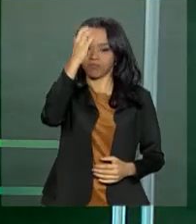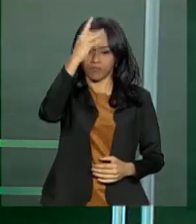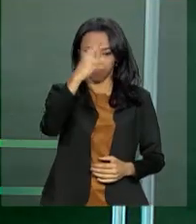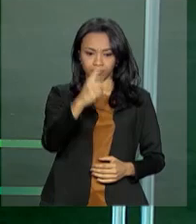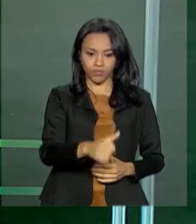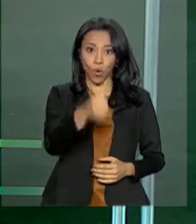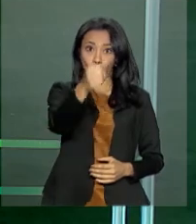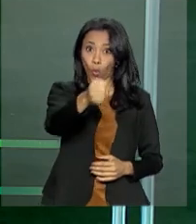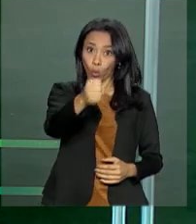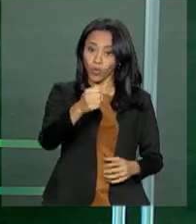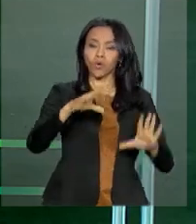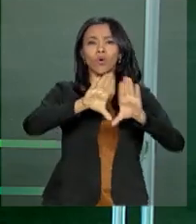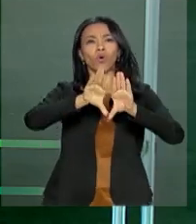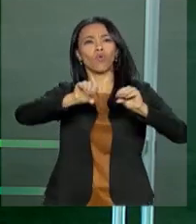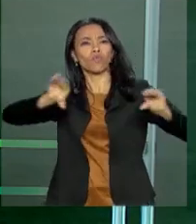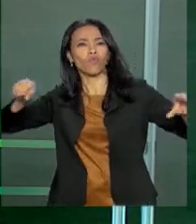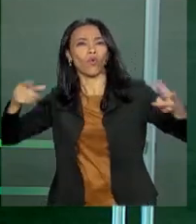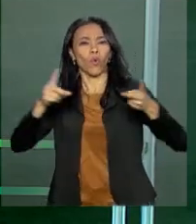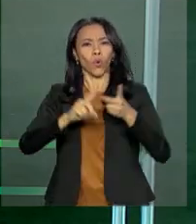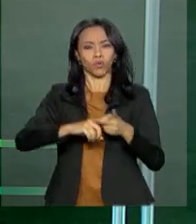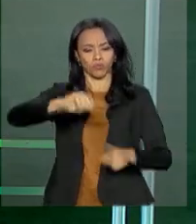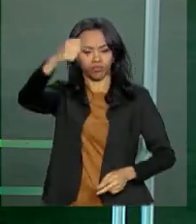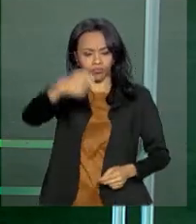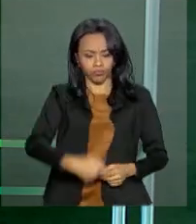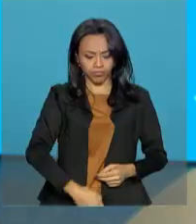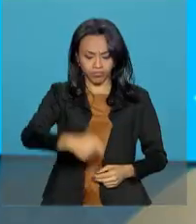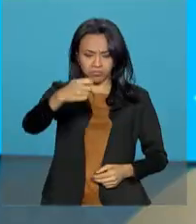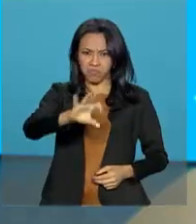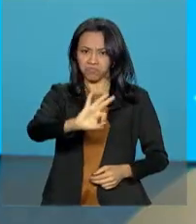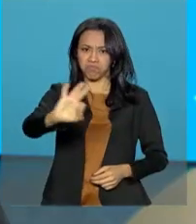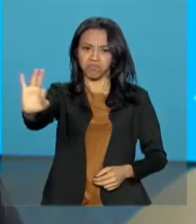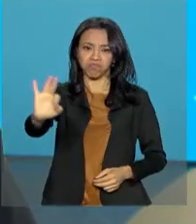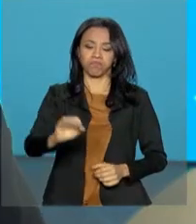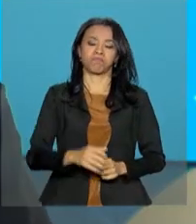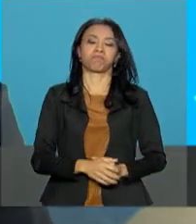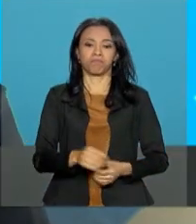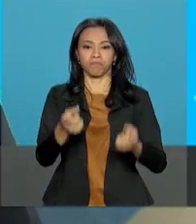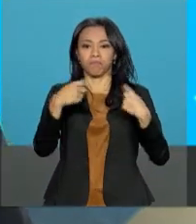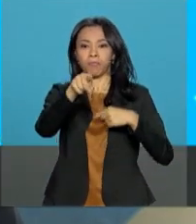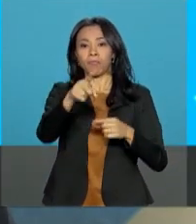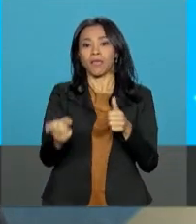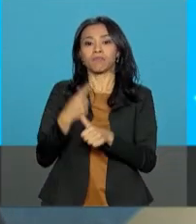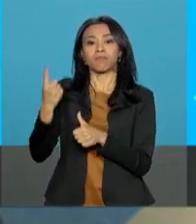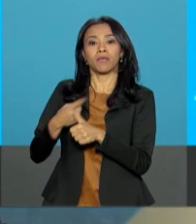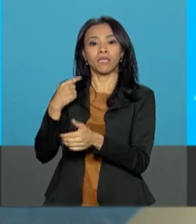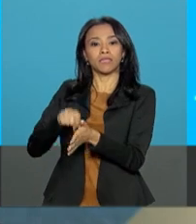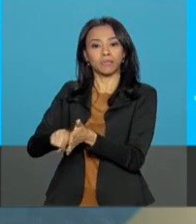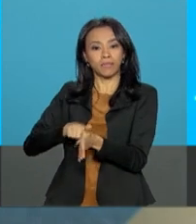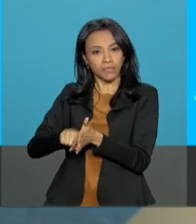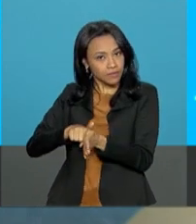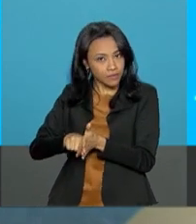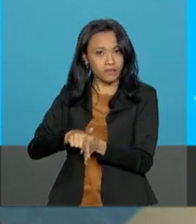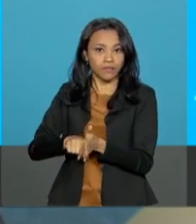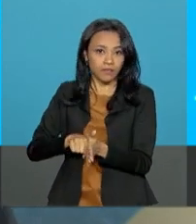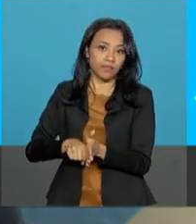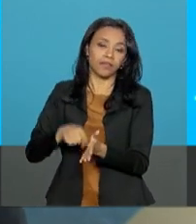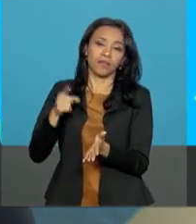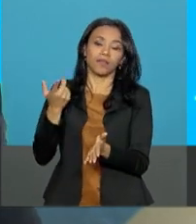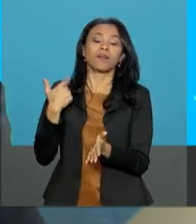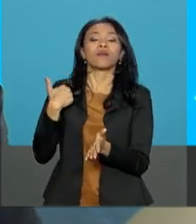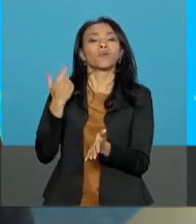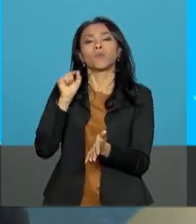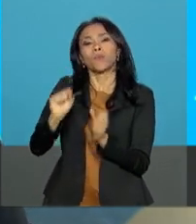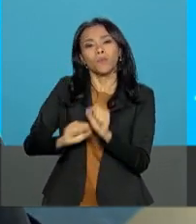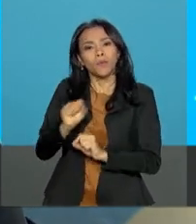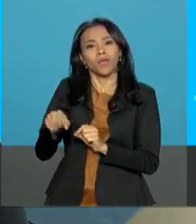como conforto e raio x mais eficiente a partir das primeiras pesquisas nós passamos a atuar e utilizamos